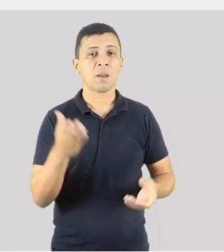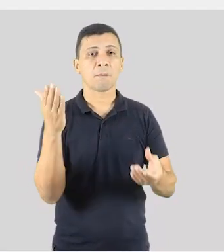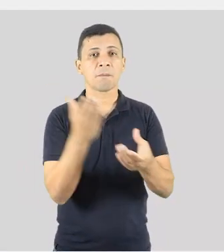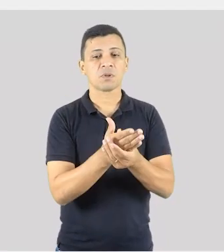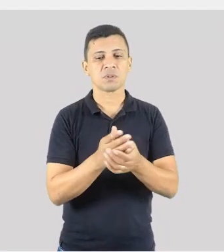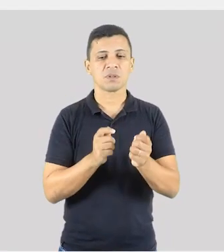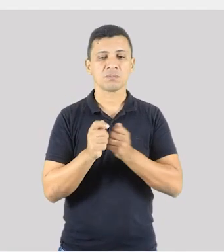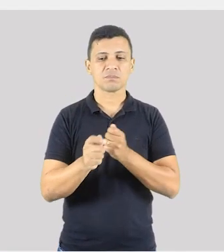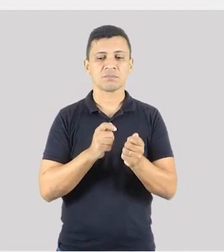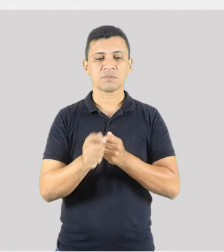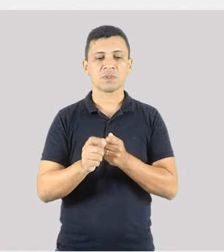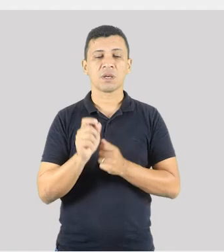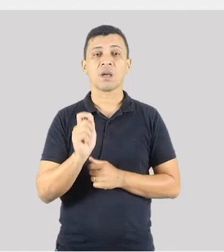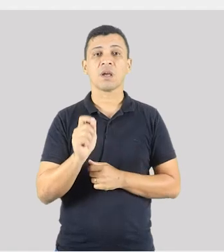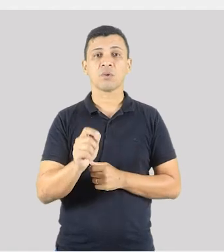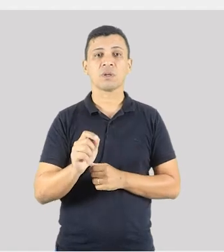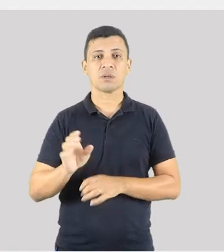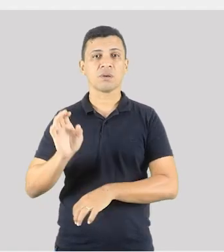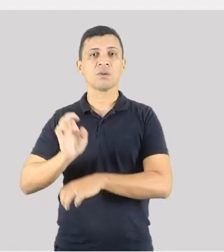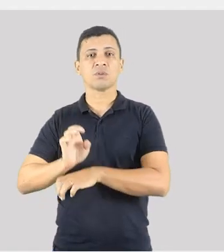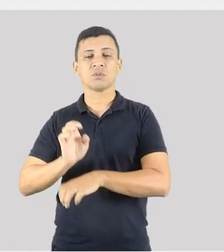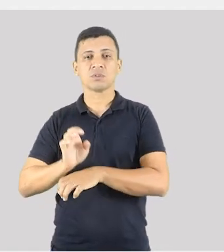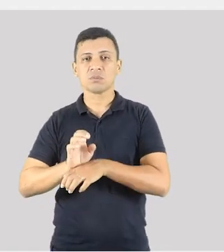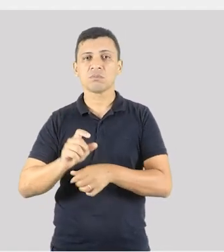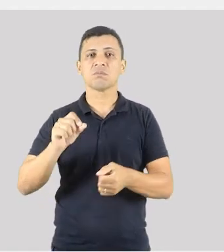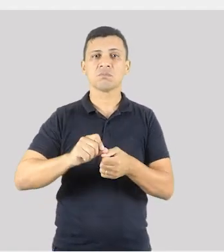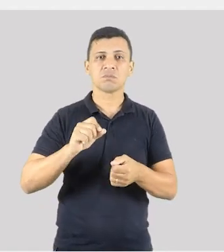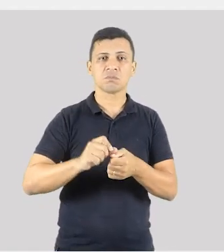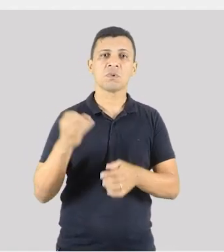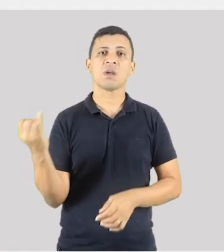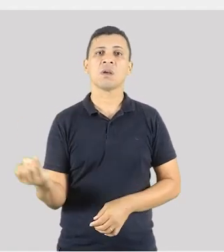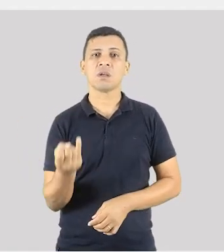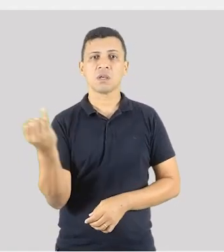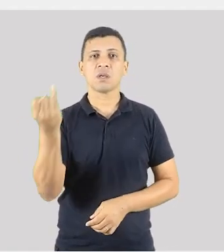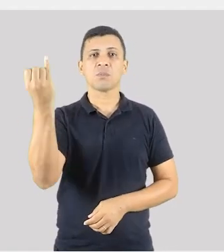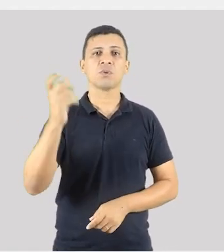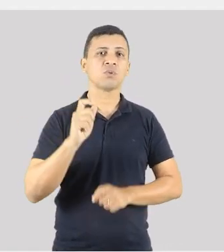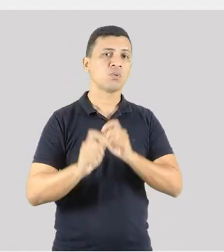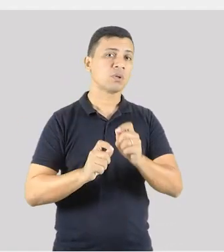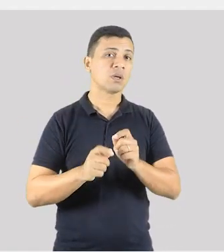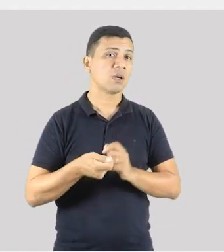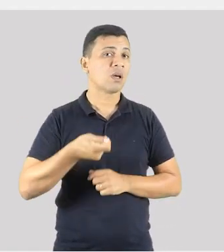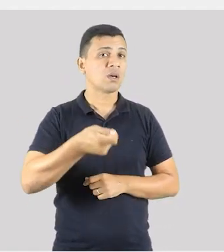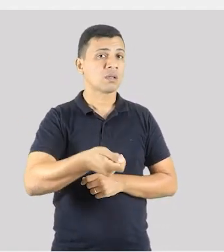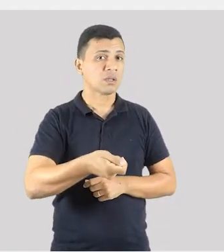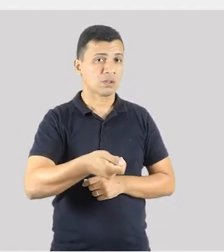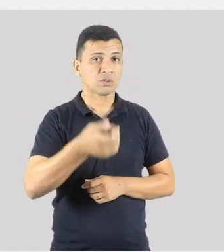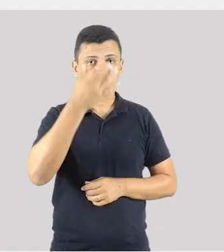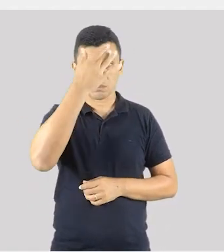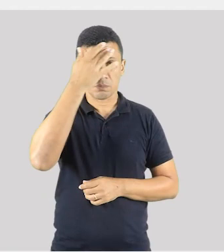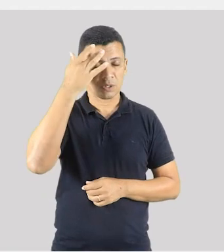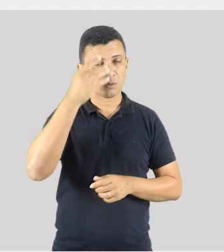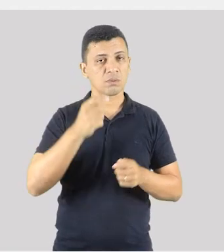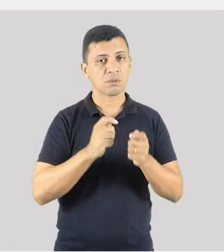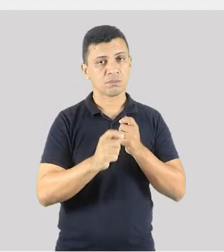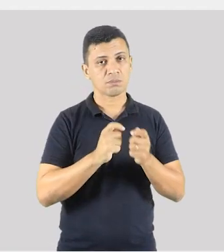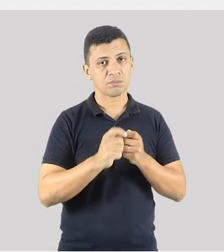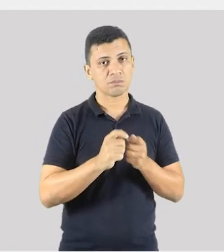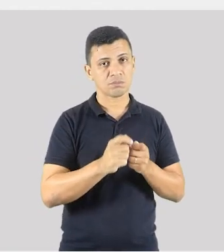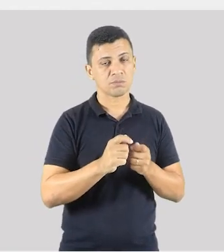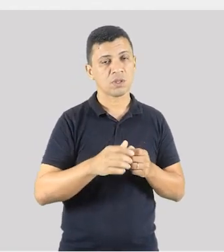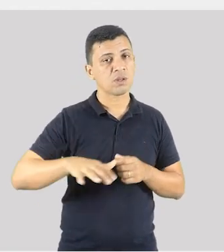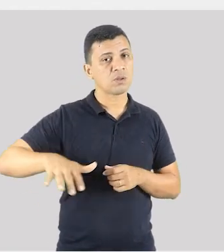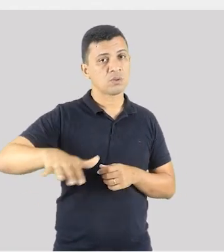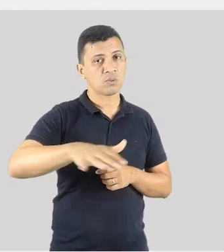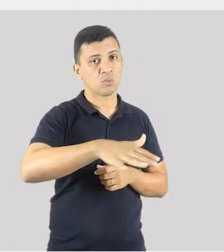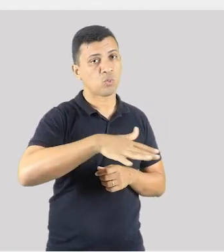processo administrativo é a forma de atuação do Estado, sendo um importante instrumento que fornece garantias aos administrados, no âmbito